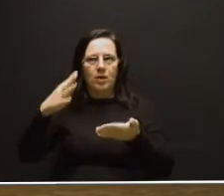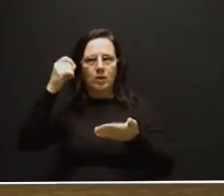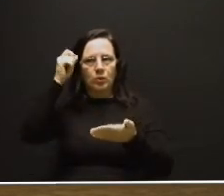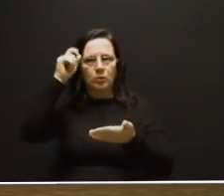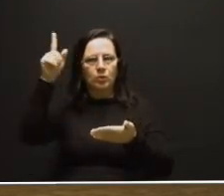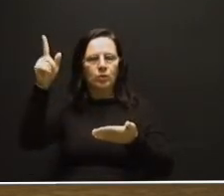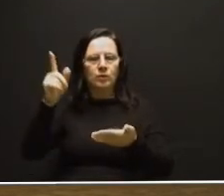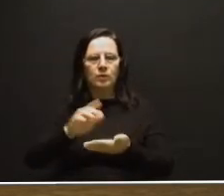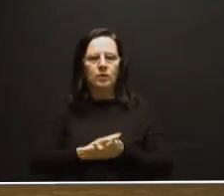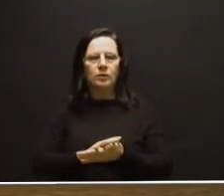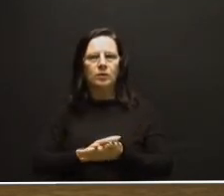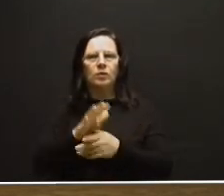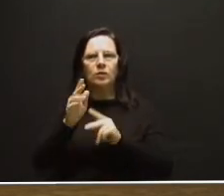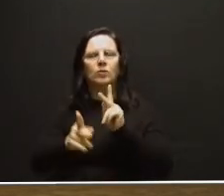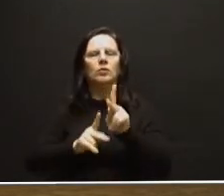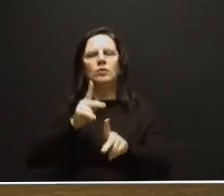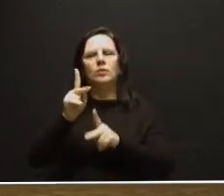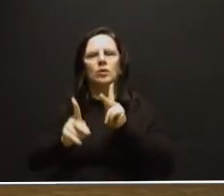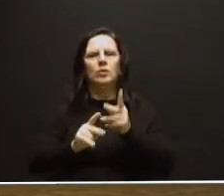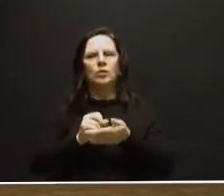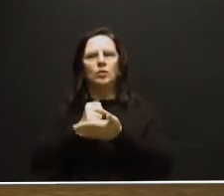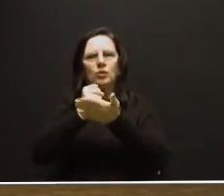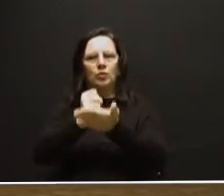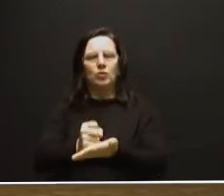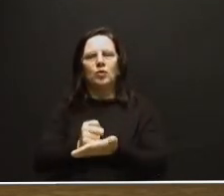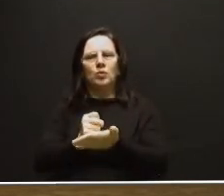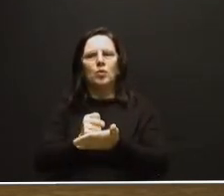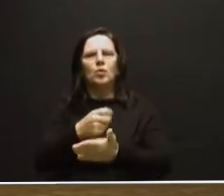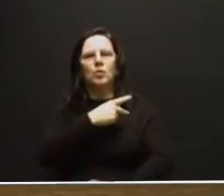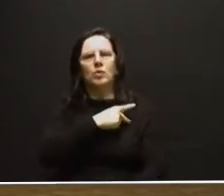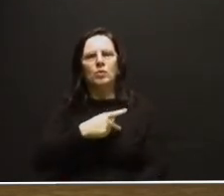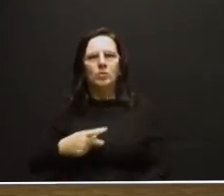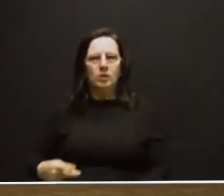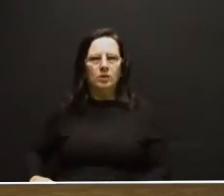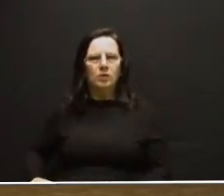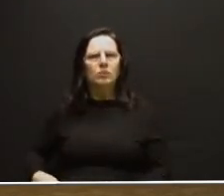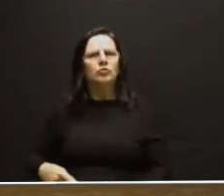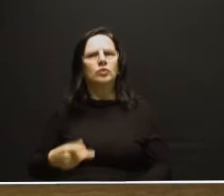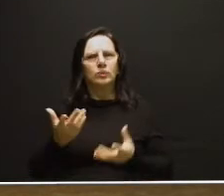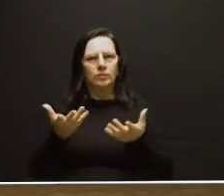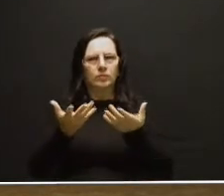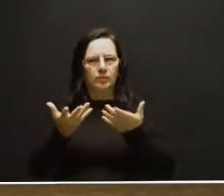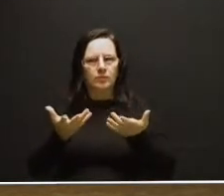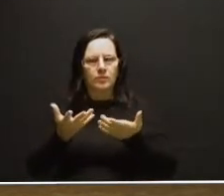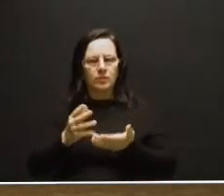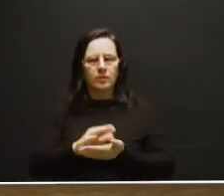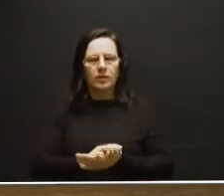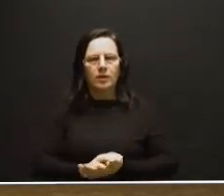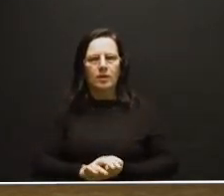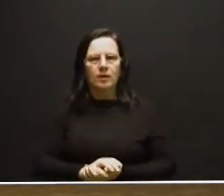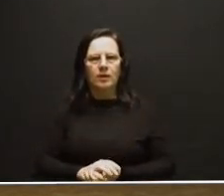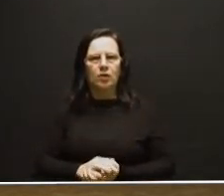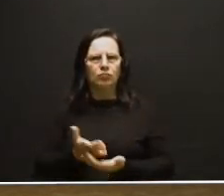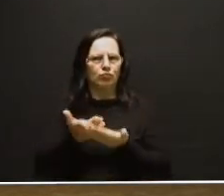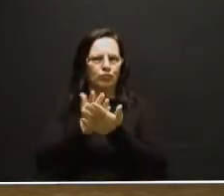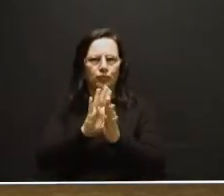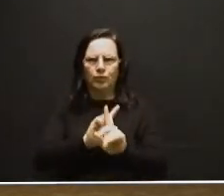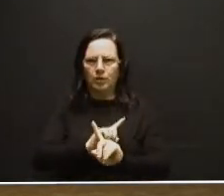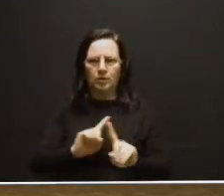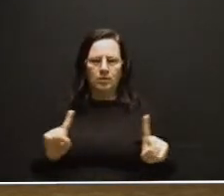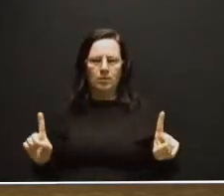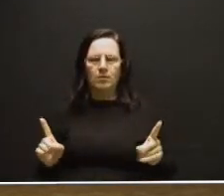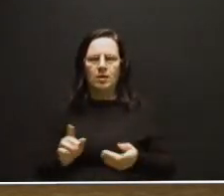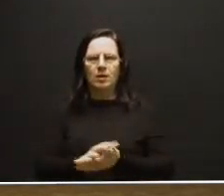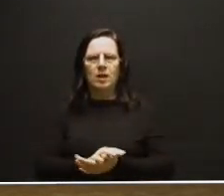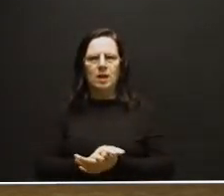a população com o apoio da câmara vai fazer cultura a cultura não vai ser destruída em nossa cidade não